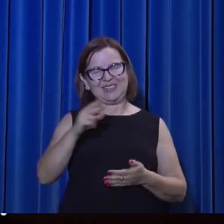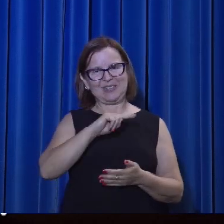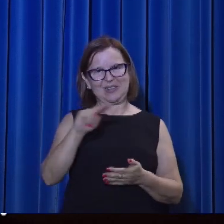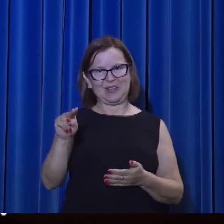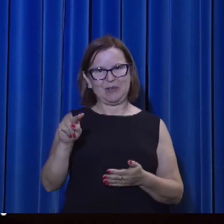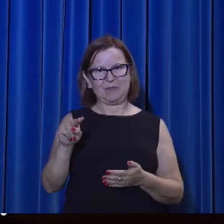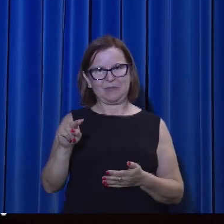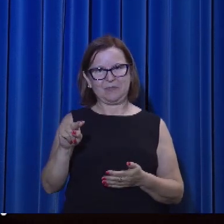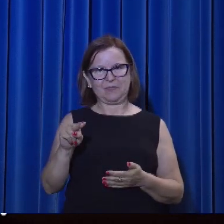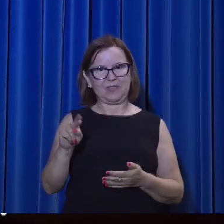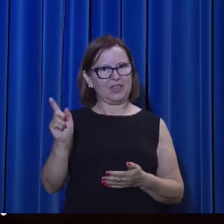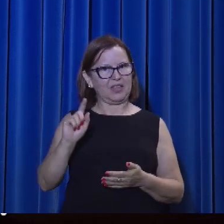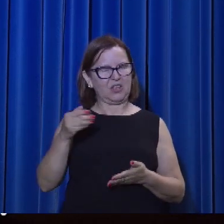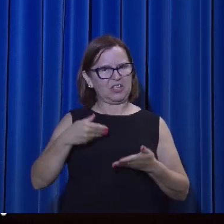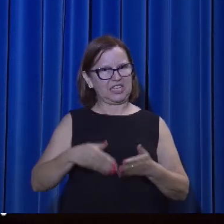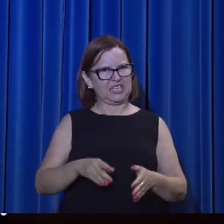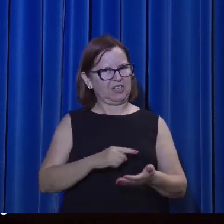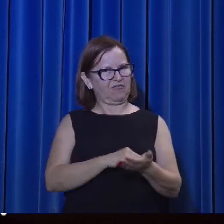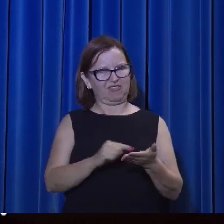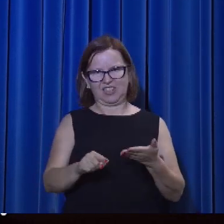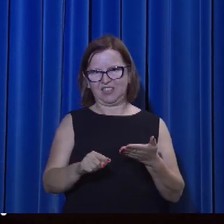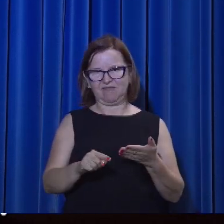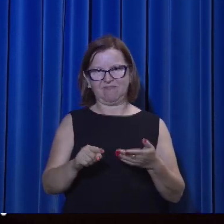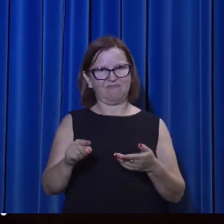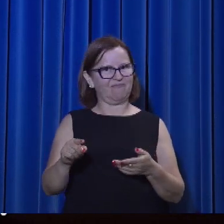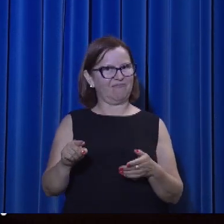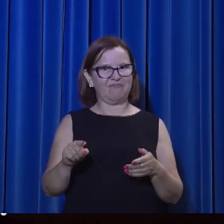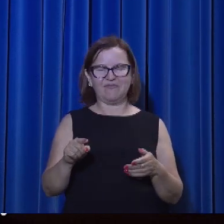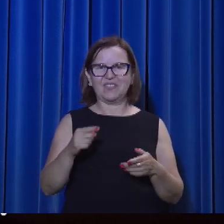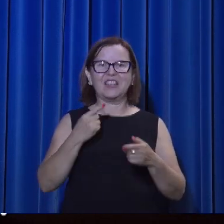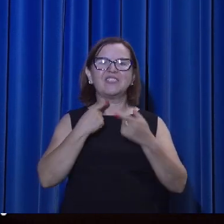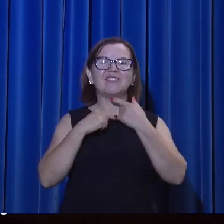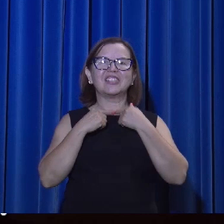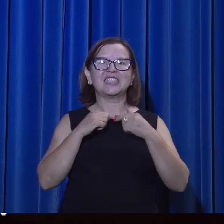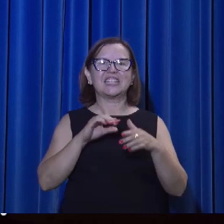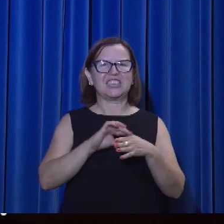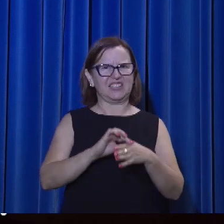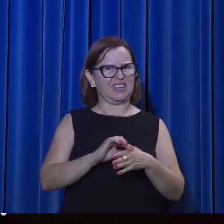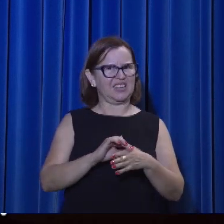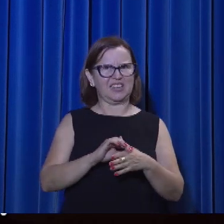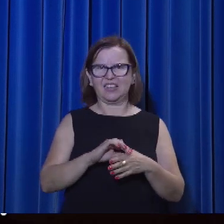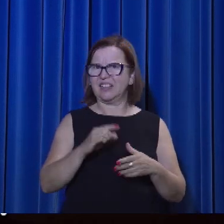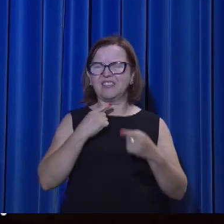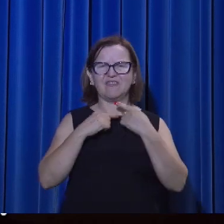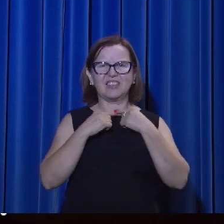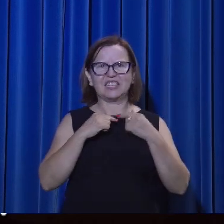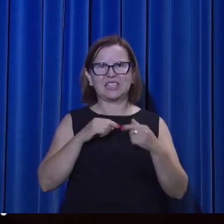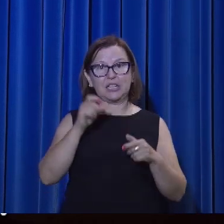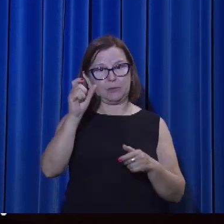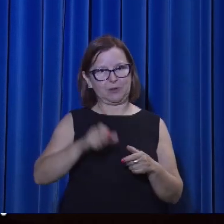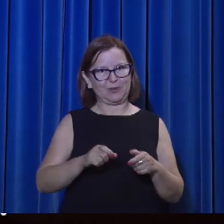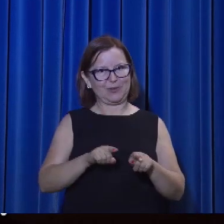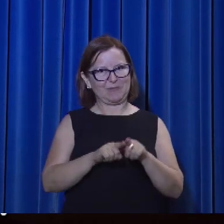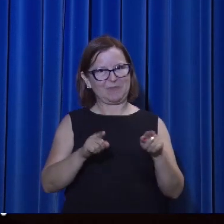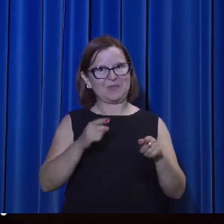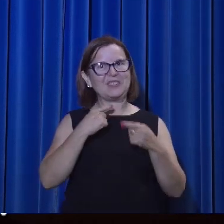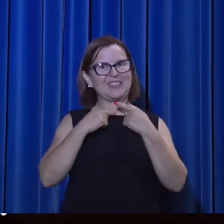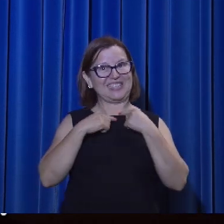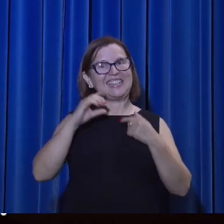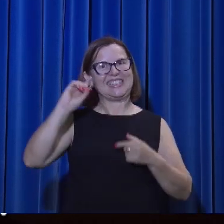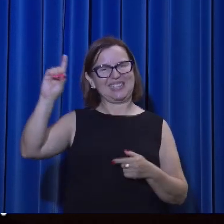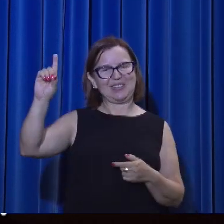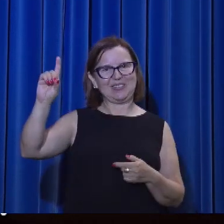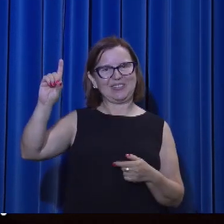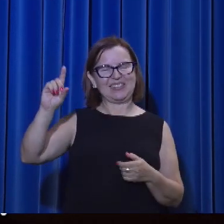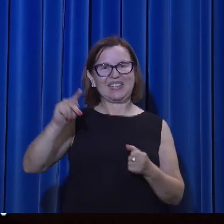os quais não nasceram do sangue, nem da vontade da carne, nem da vontade do homem, mas de Deus. E